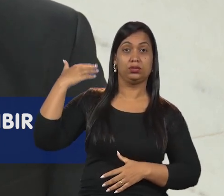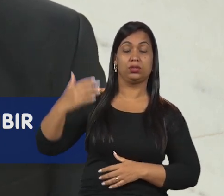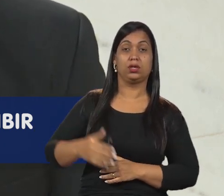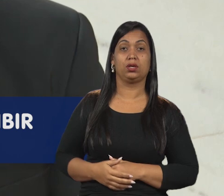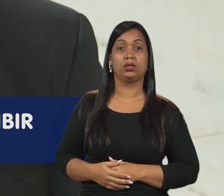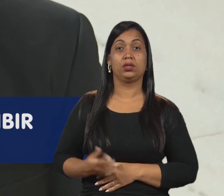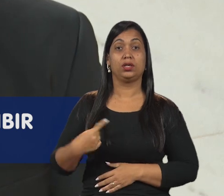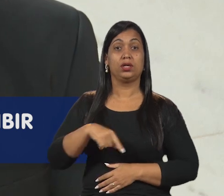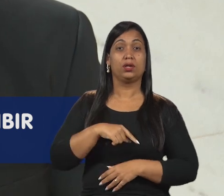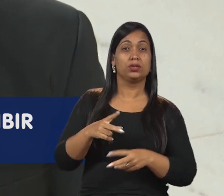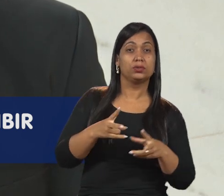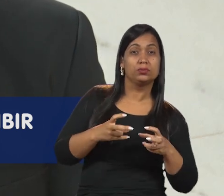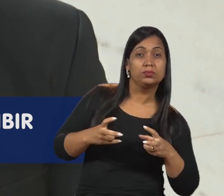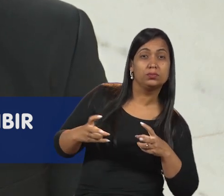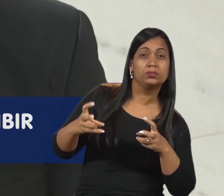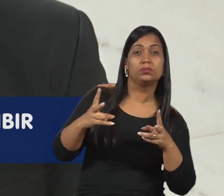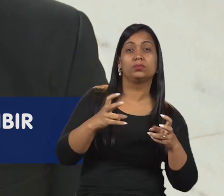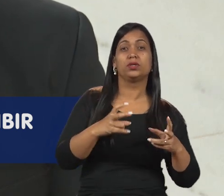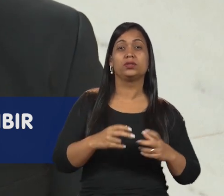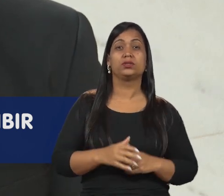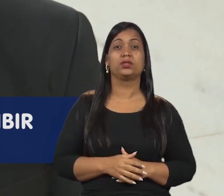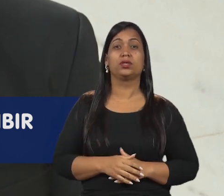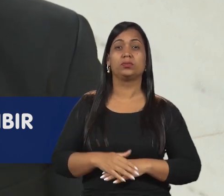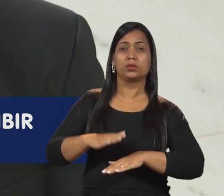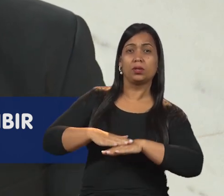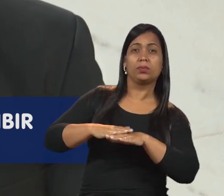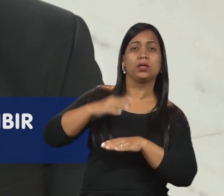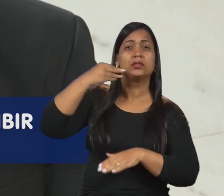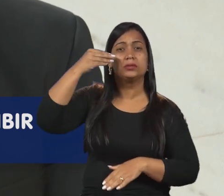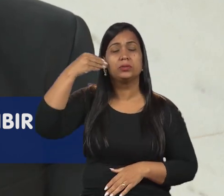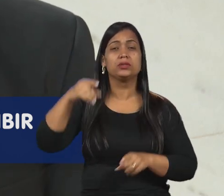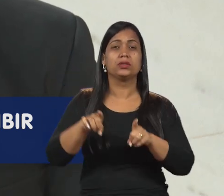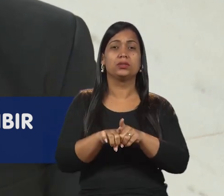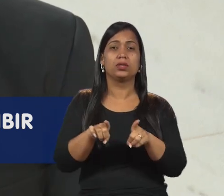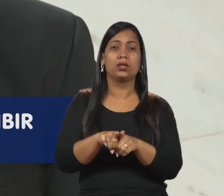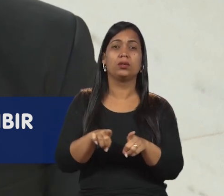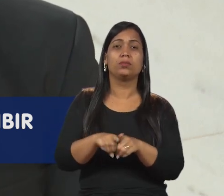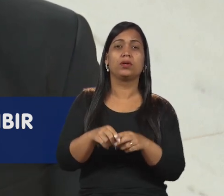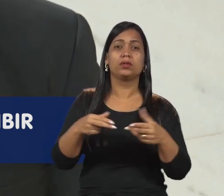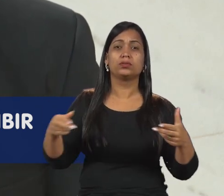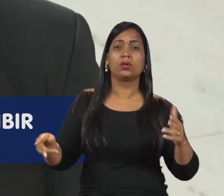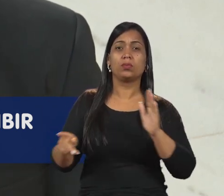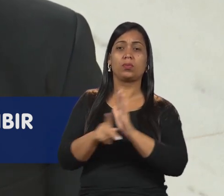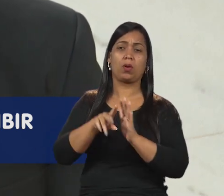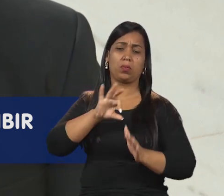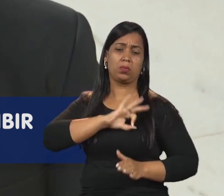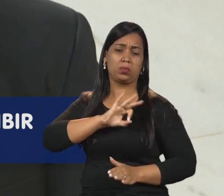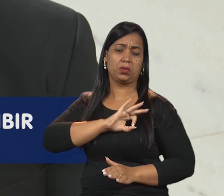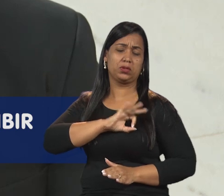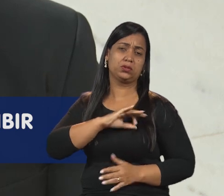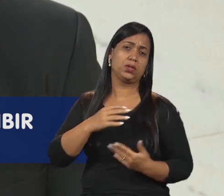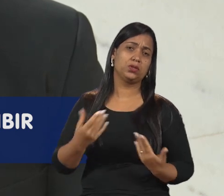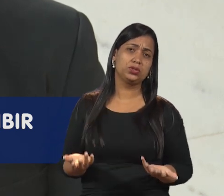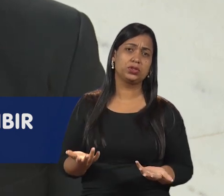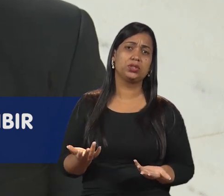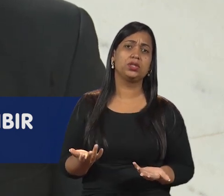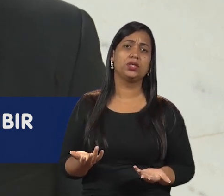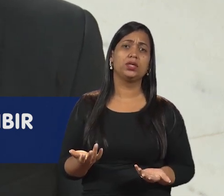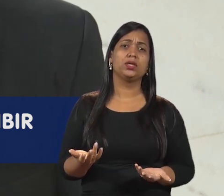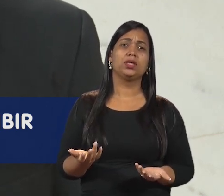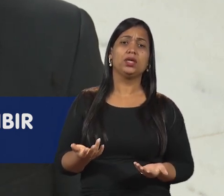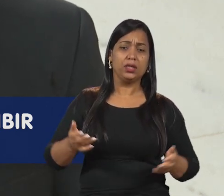E a gente percebe, e a prática e a experiência também da atividade policial, de que